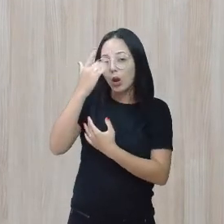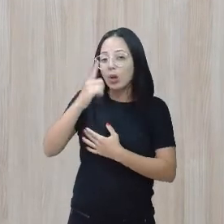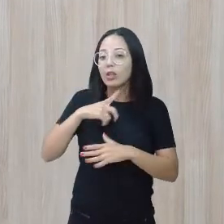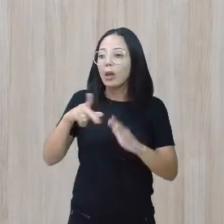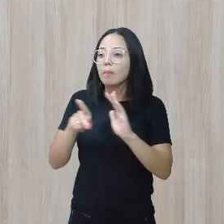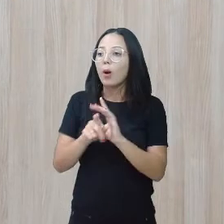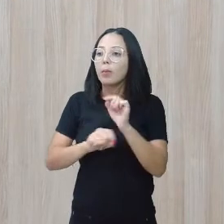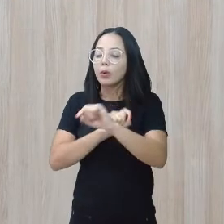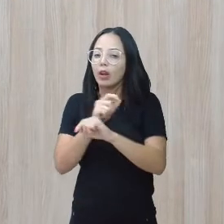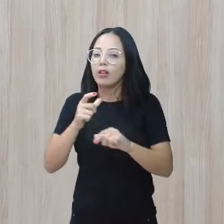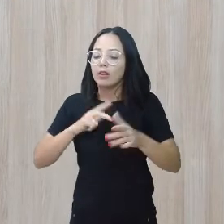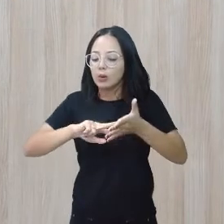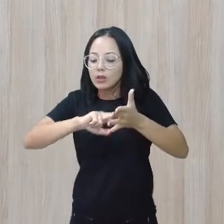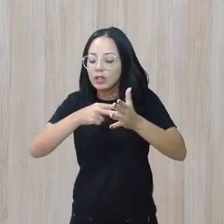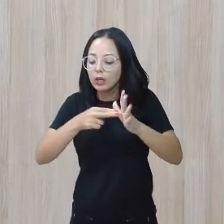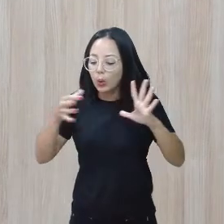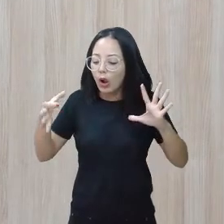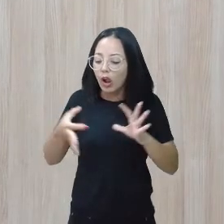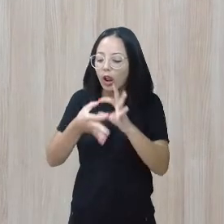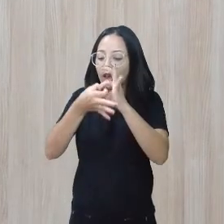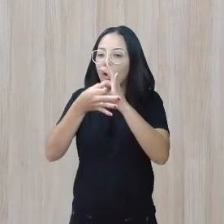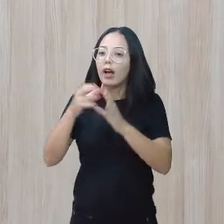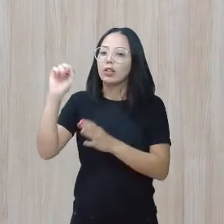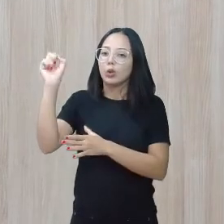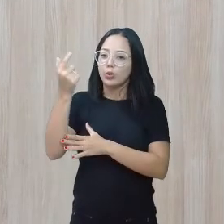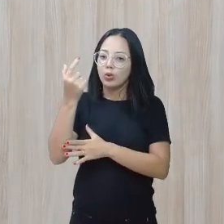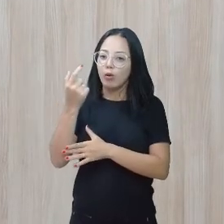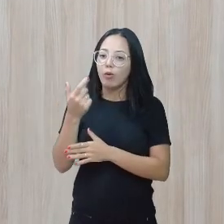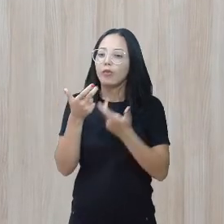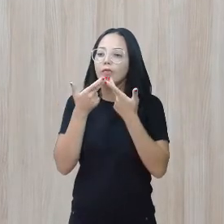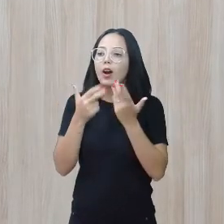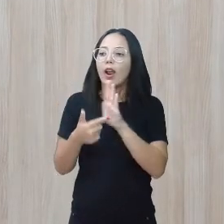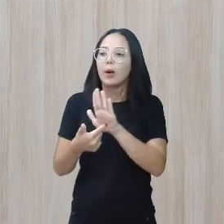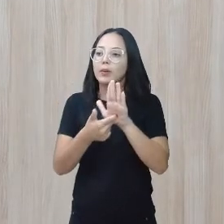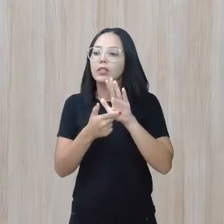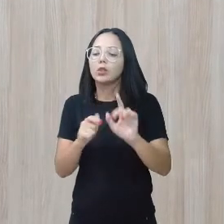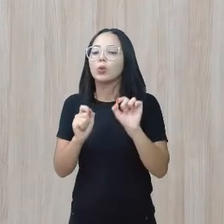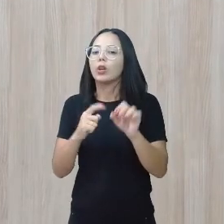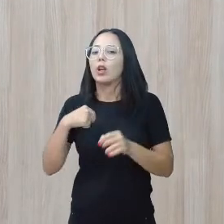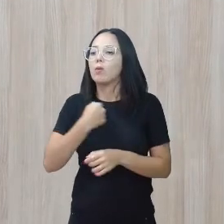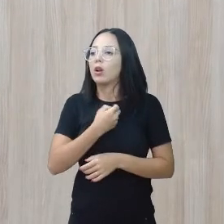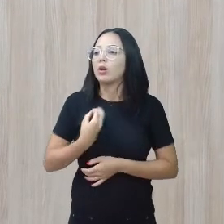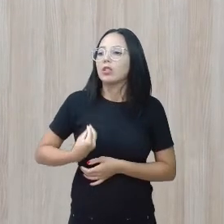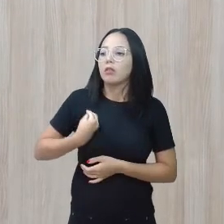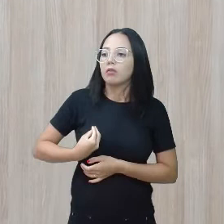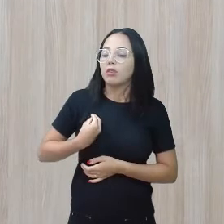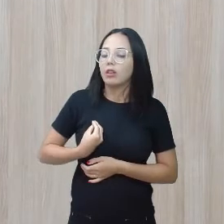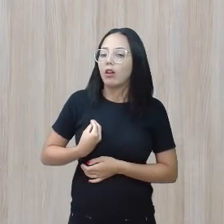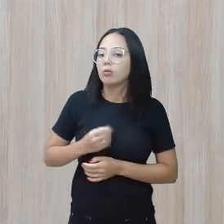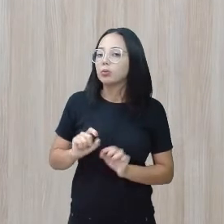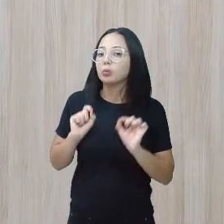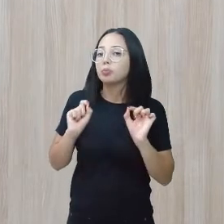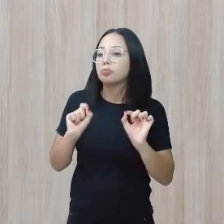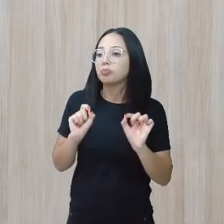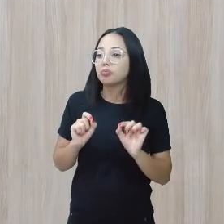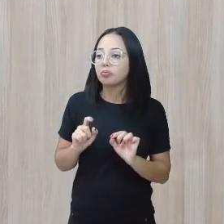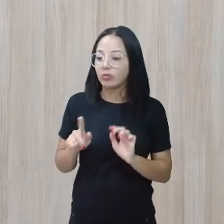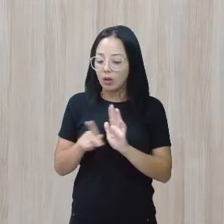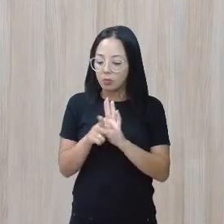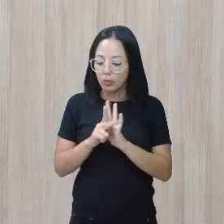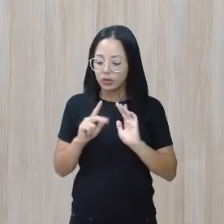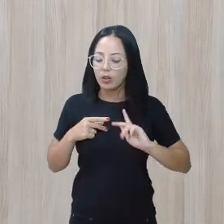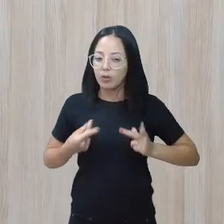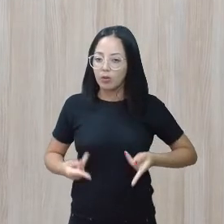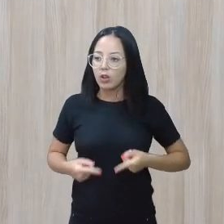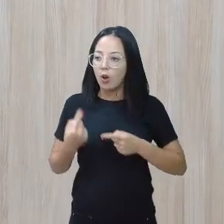carga semântica agregada ao sol. O que é que ele representa para a nossa vida enquanto humanos? Enquanto seres vivos, né?